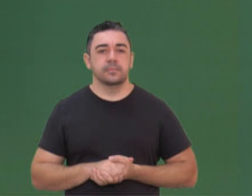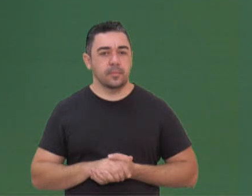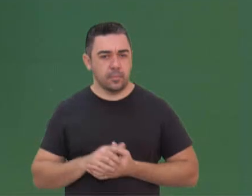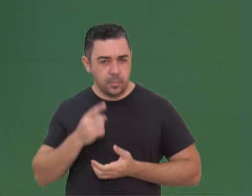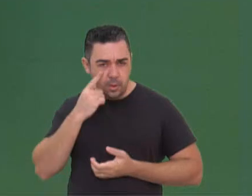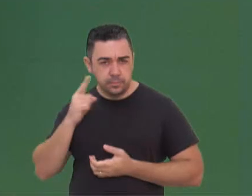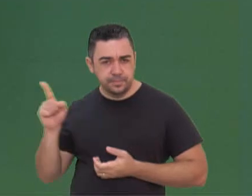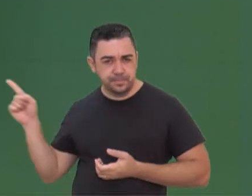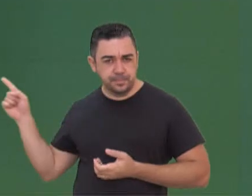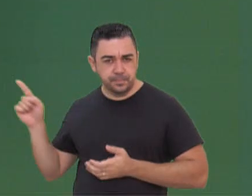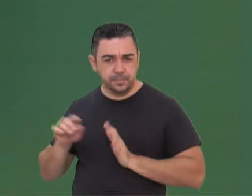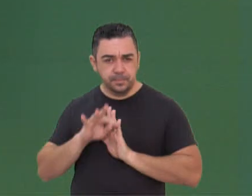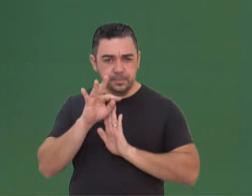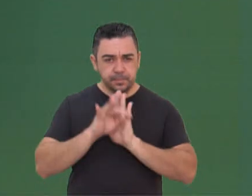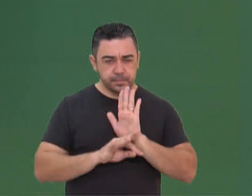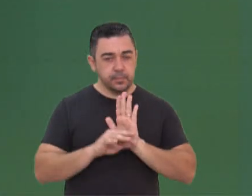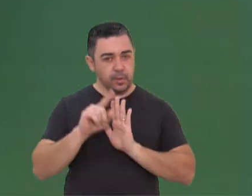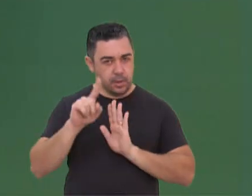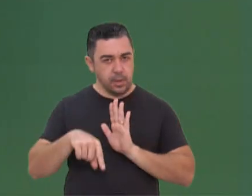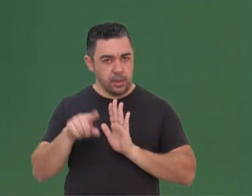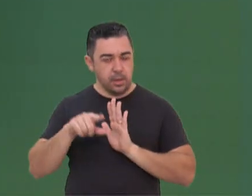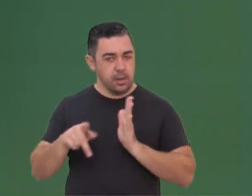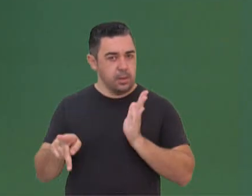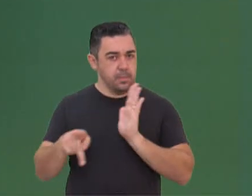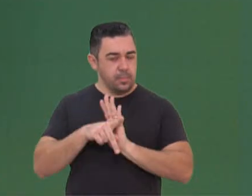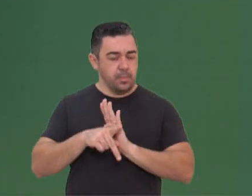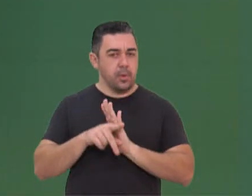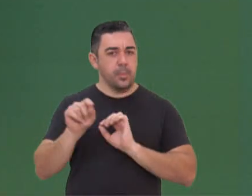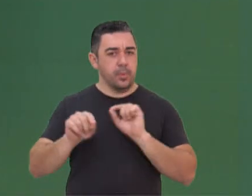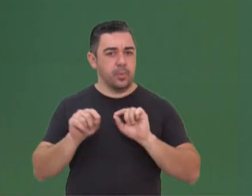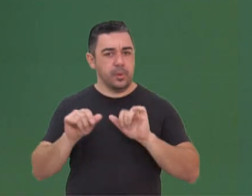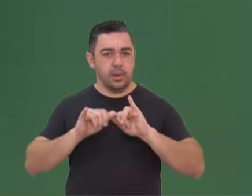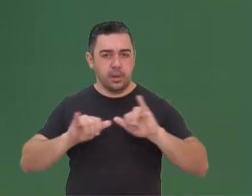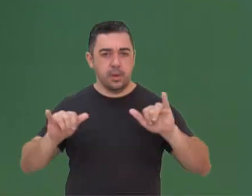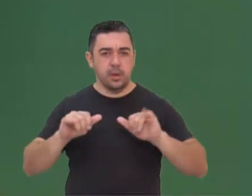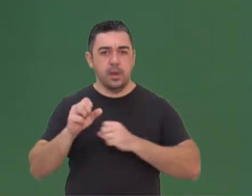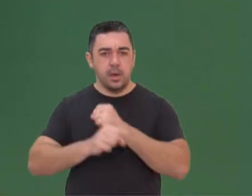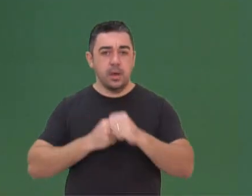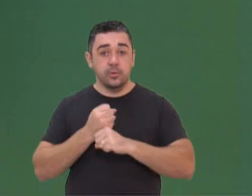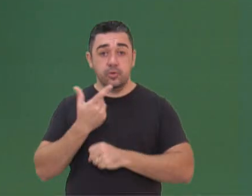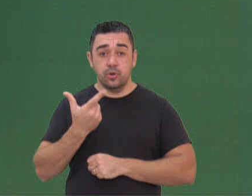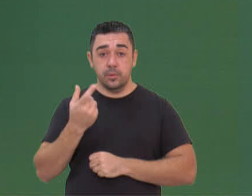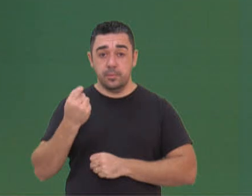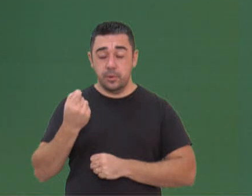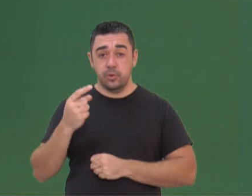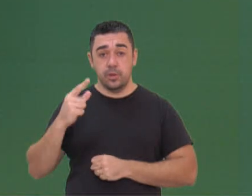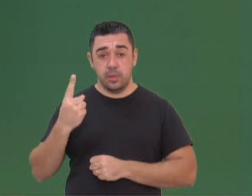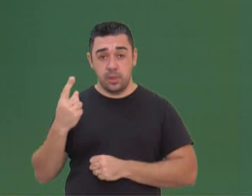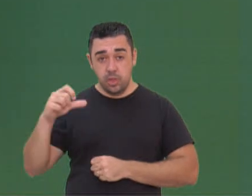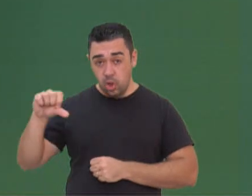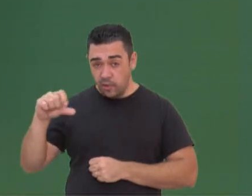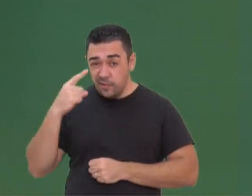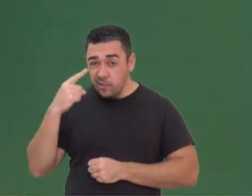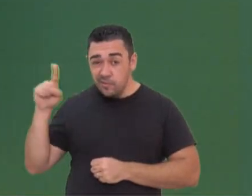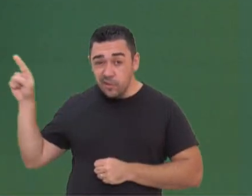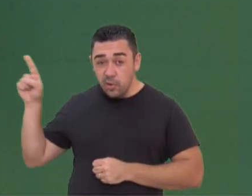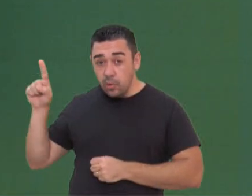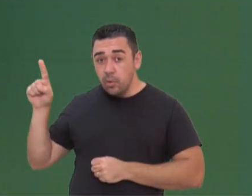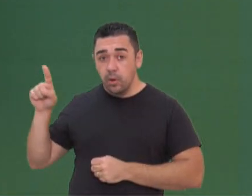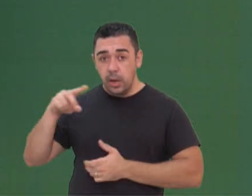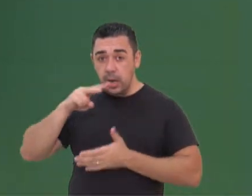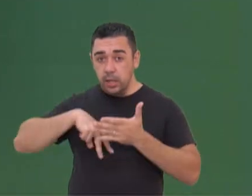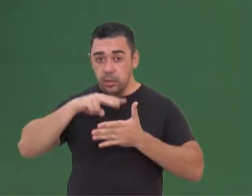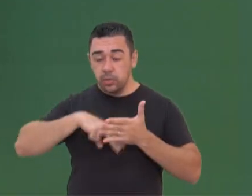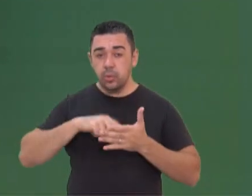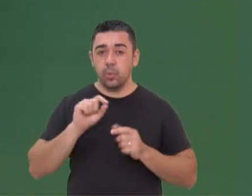Esse texto é um editorial do Jornal do Comércio, lá de 2019. E reparou como esse texto é bem forte?